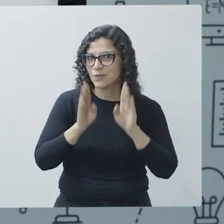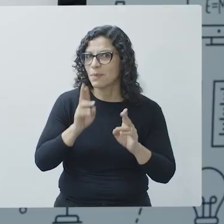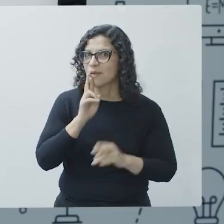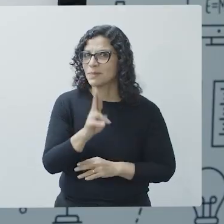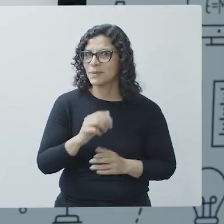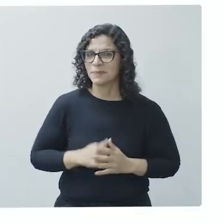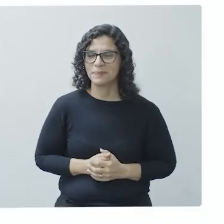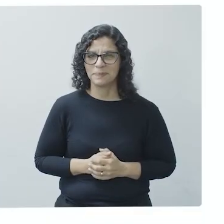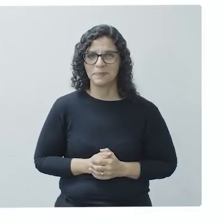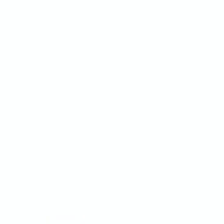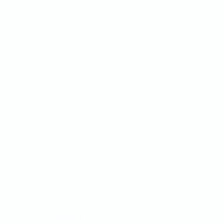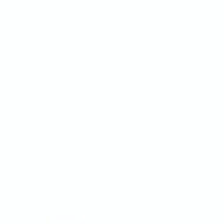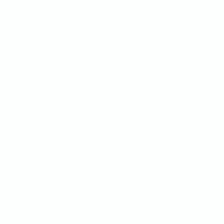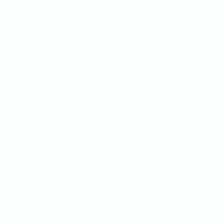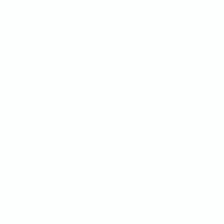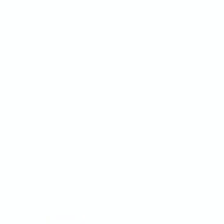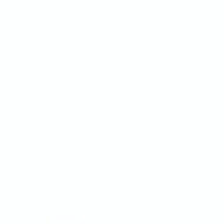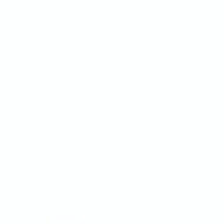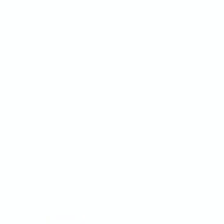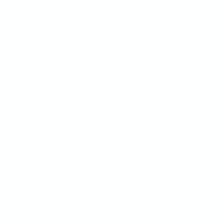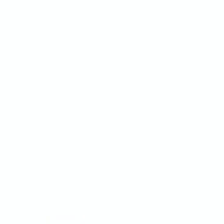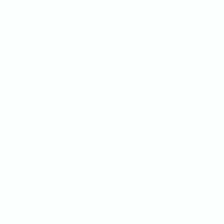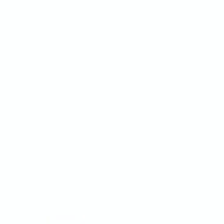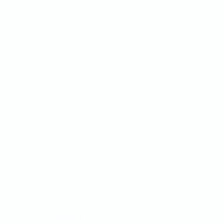para a gente continuar.